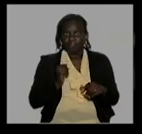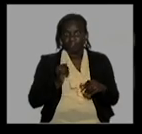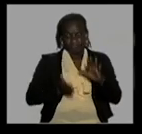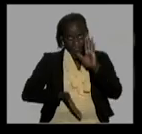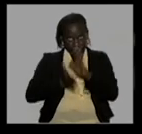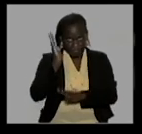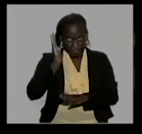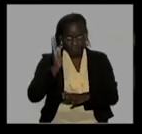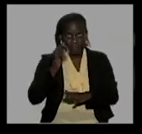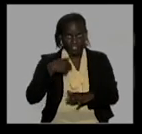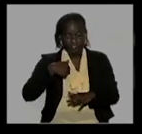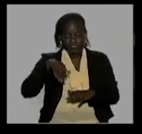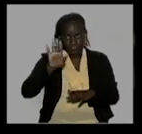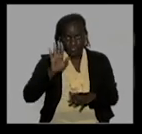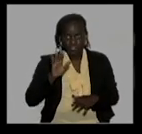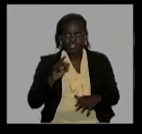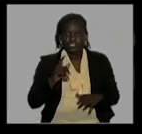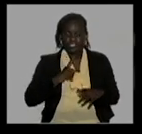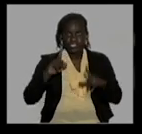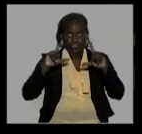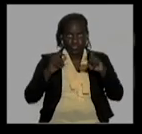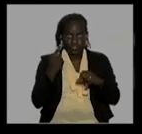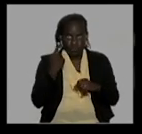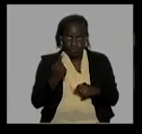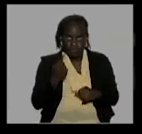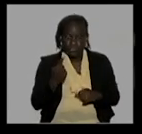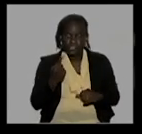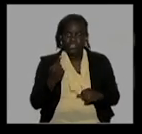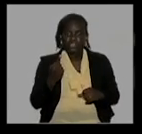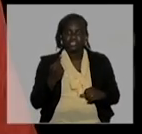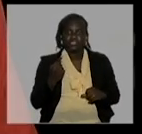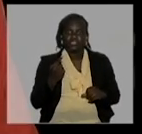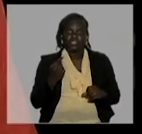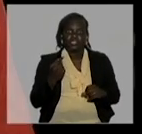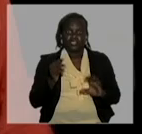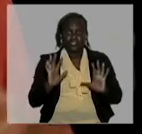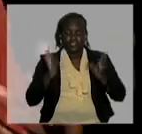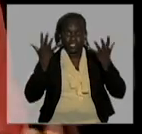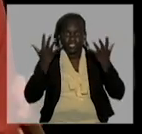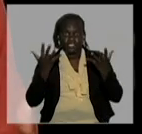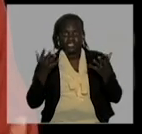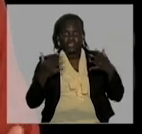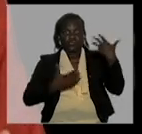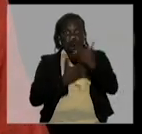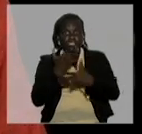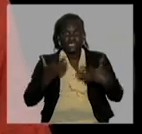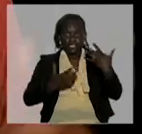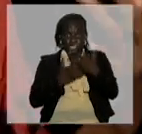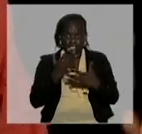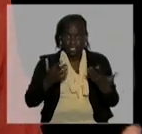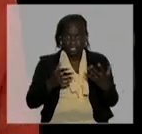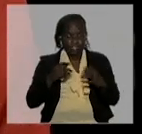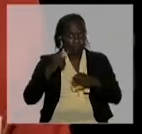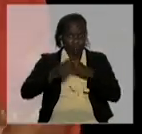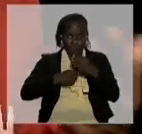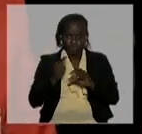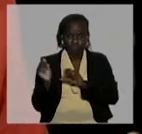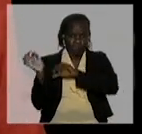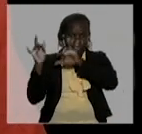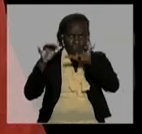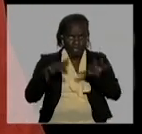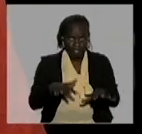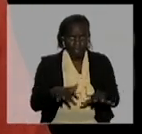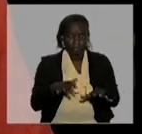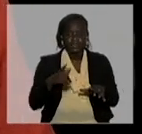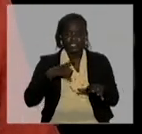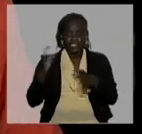exemplo, nessa viagem que eu fiz, eu tenho uma fotografia. Era um festival de música, né? Um festival mundial